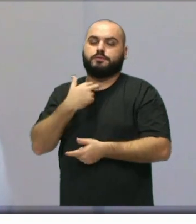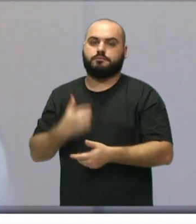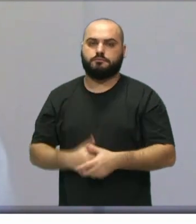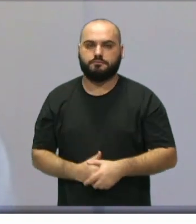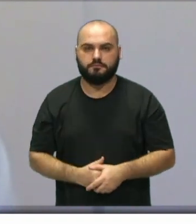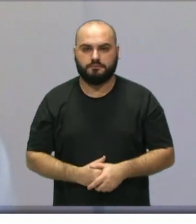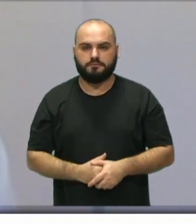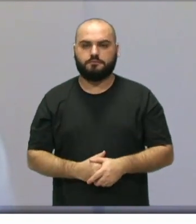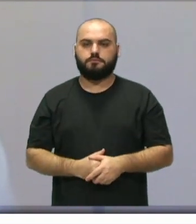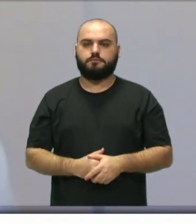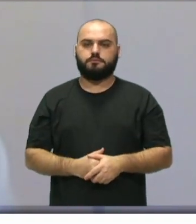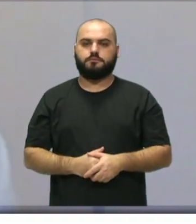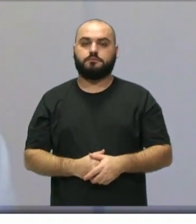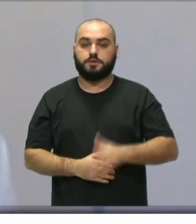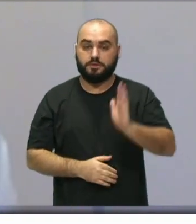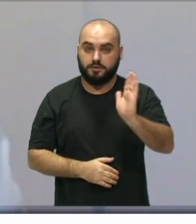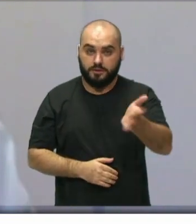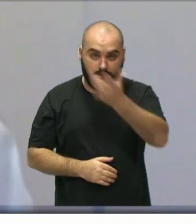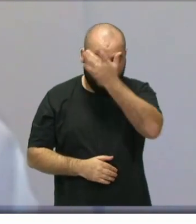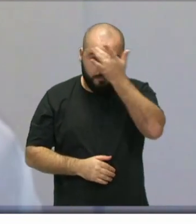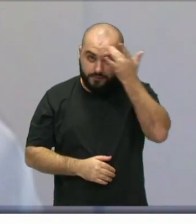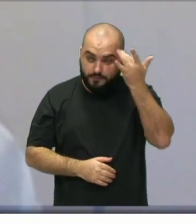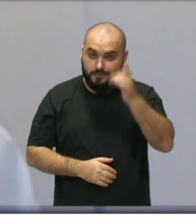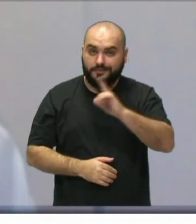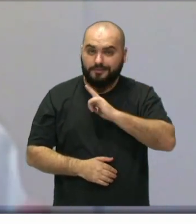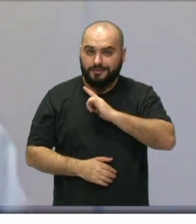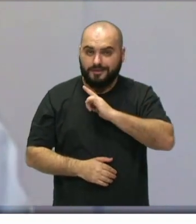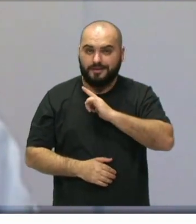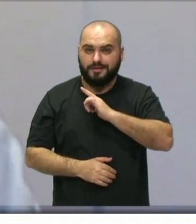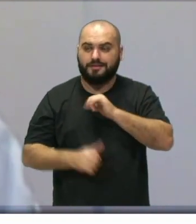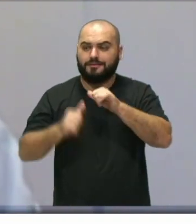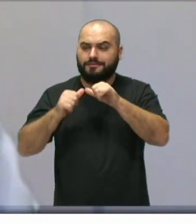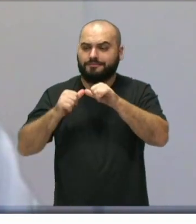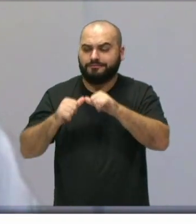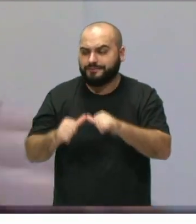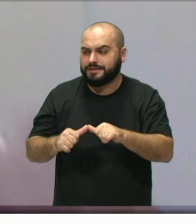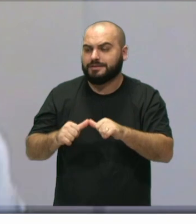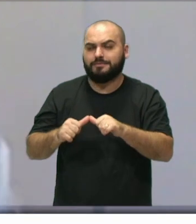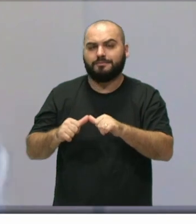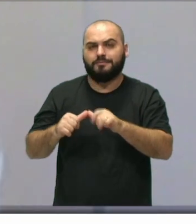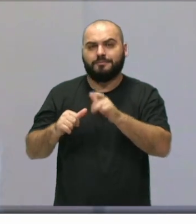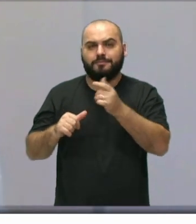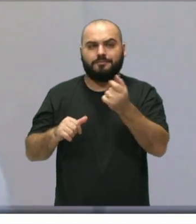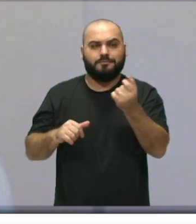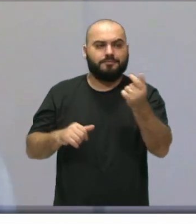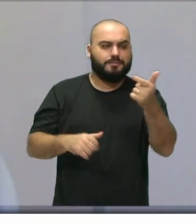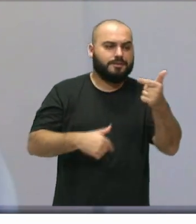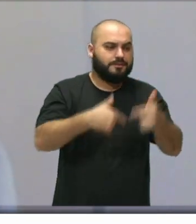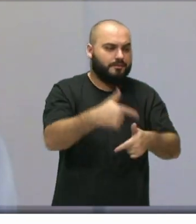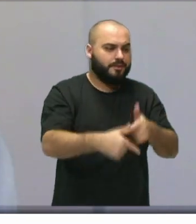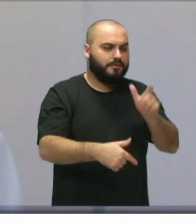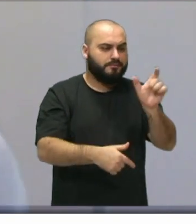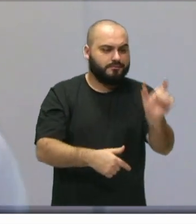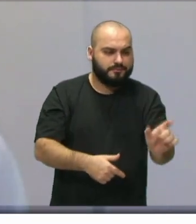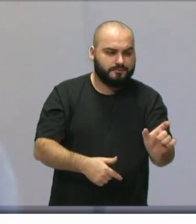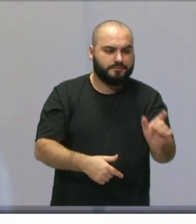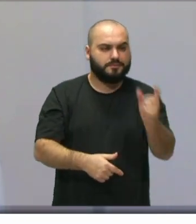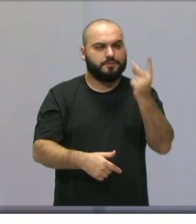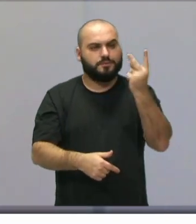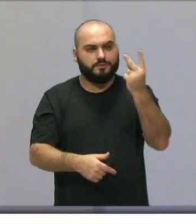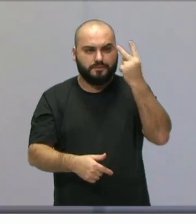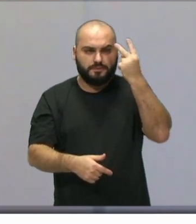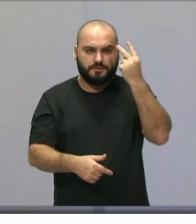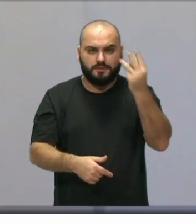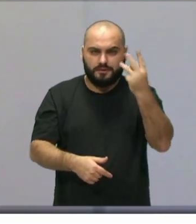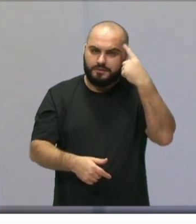aí esses pacientes passam e ficam pipocando de um lado para o outro. Trabalham 2, 3